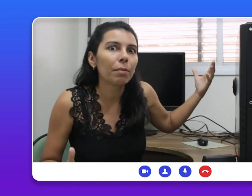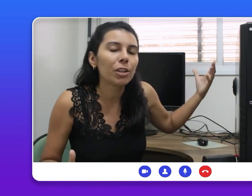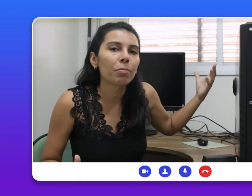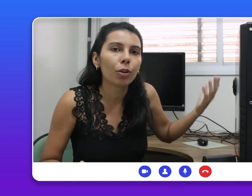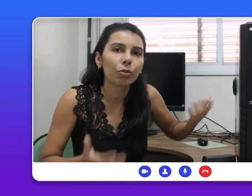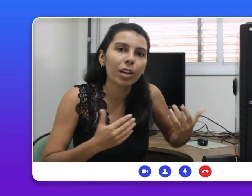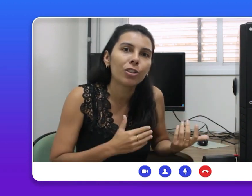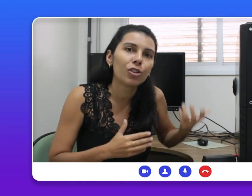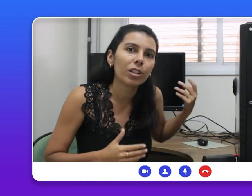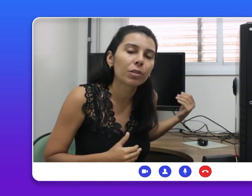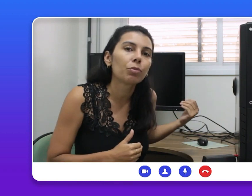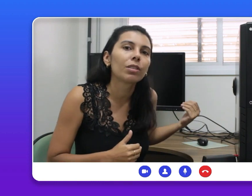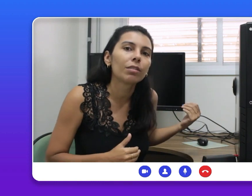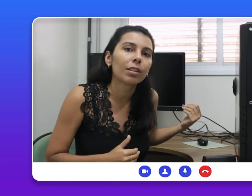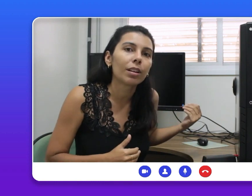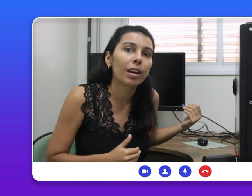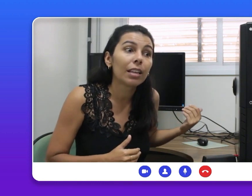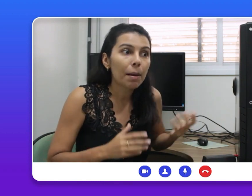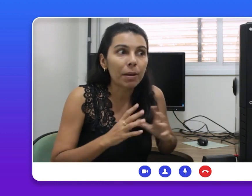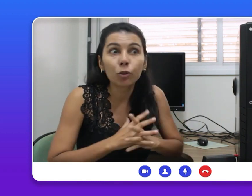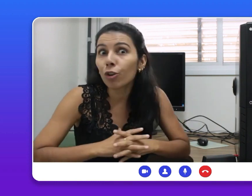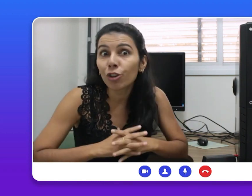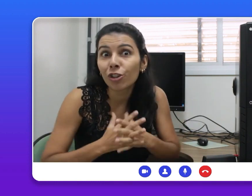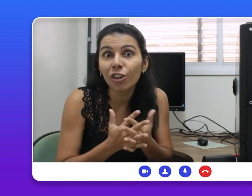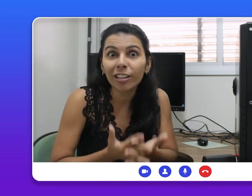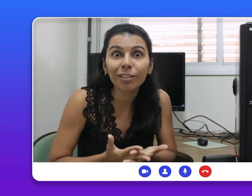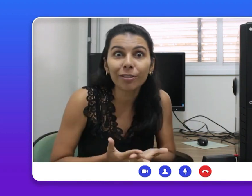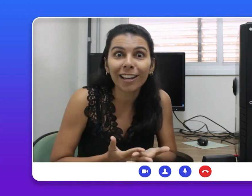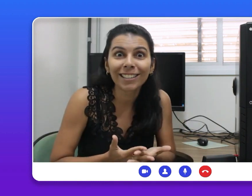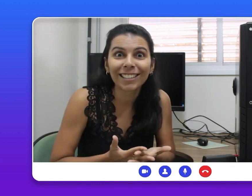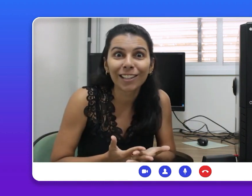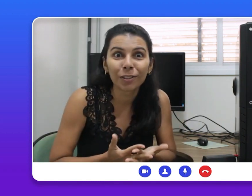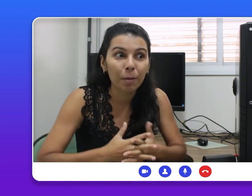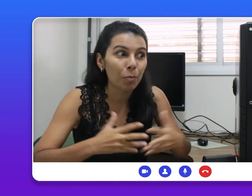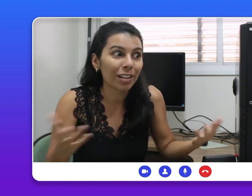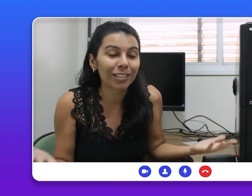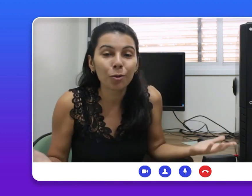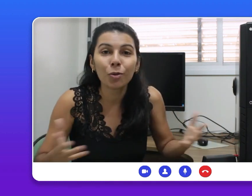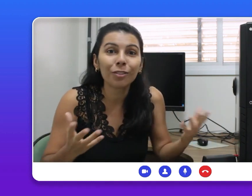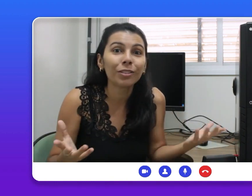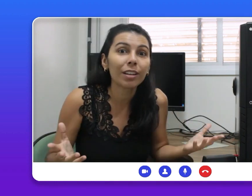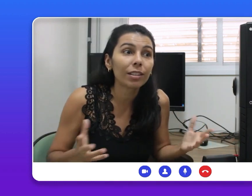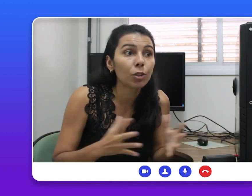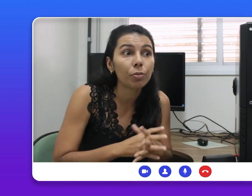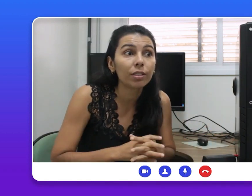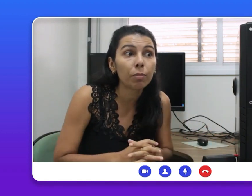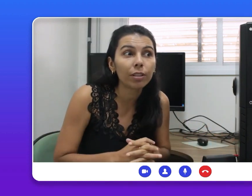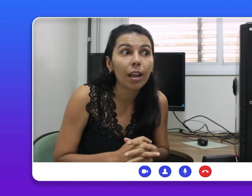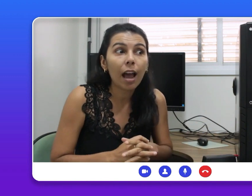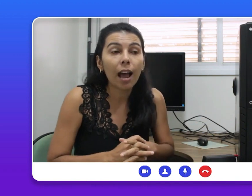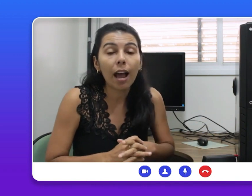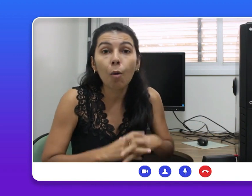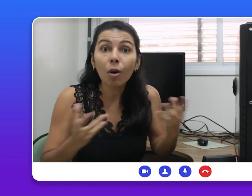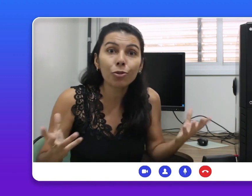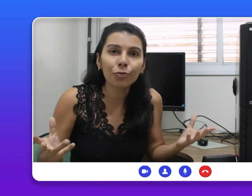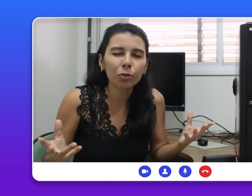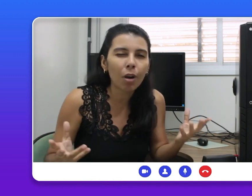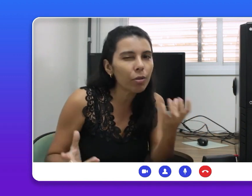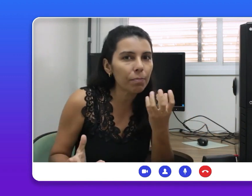ser modificadas para novas tecnologias. Então, se a gente parar para pensar, por exemplo, hoje nós temos uma televisão, né, para produção de audiovisual